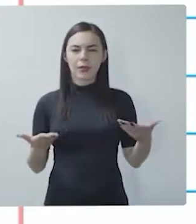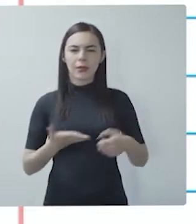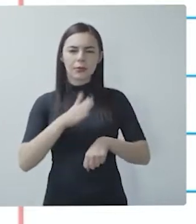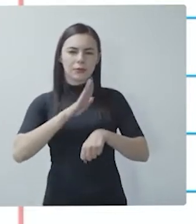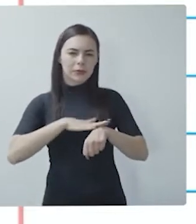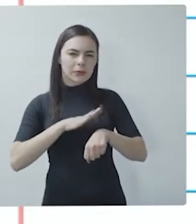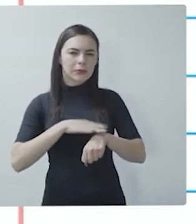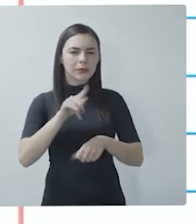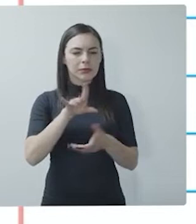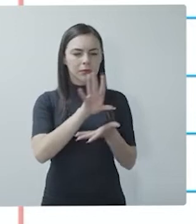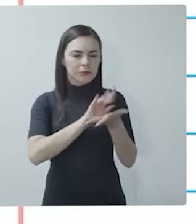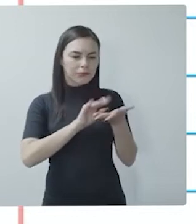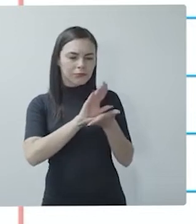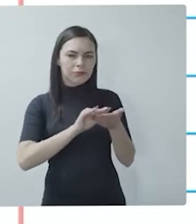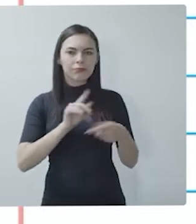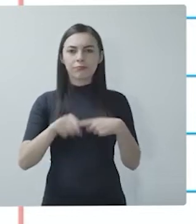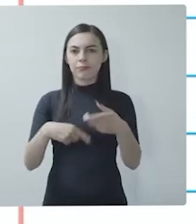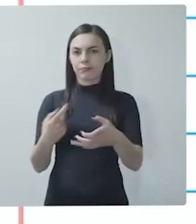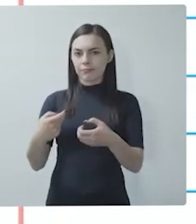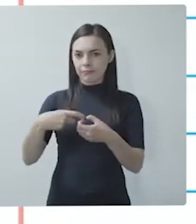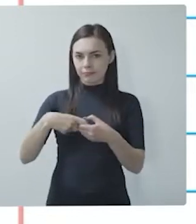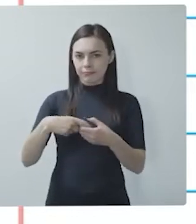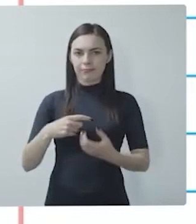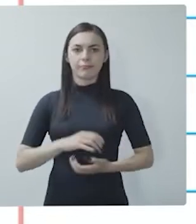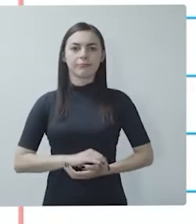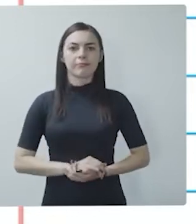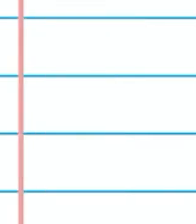vocês registrarem e a gente já retorna.